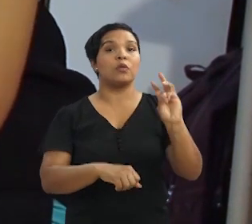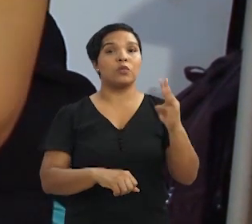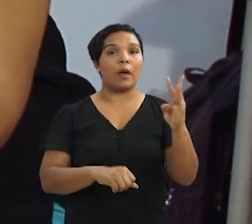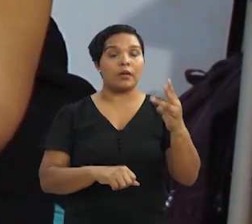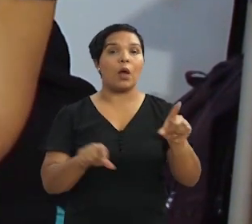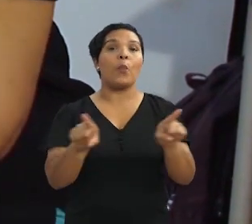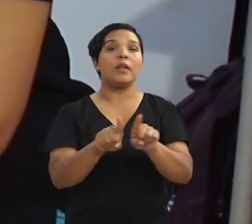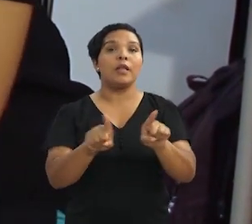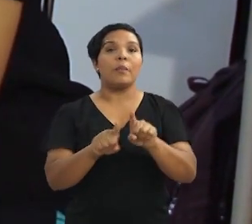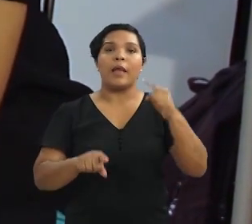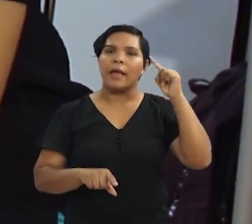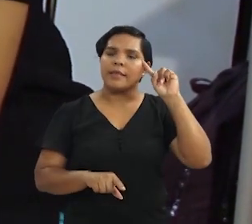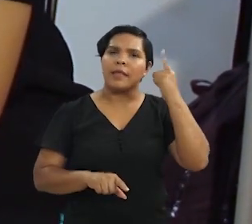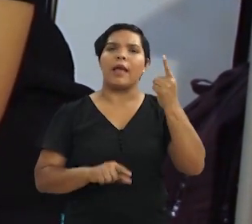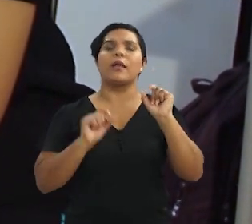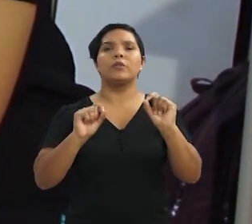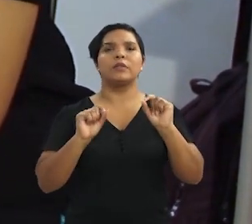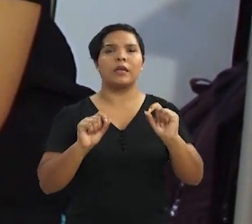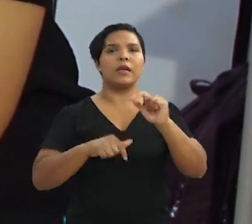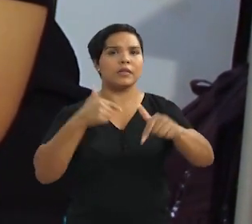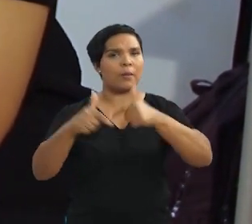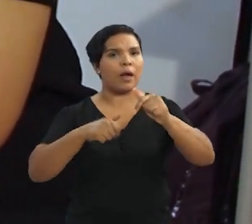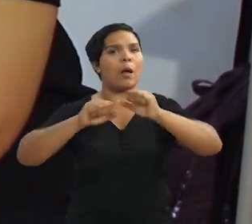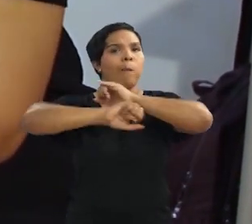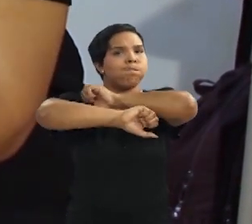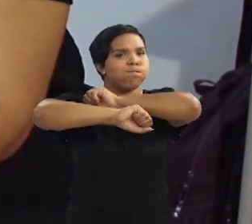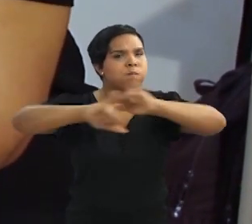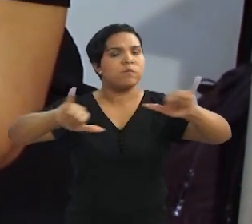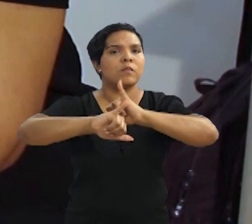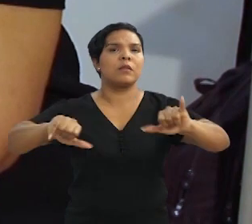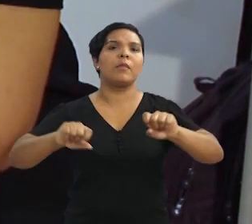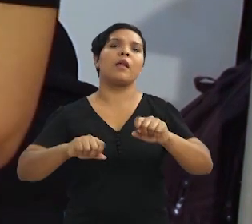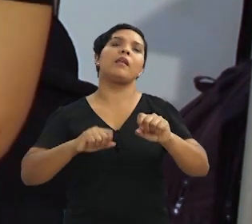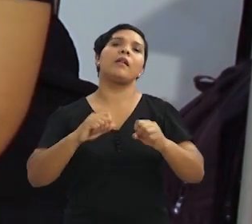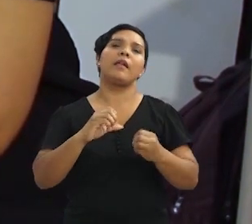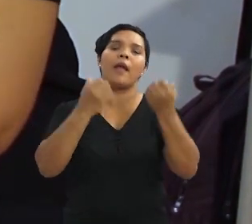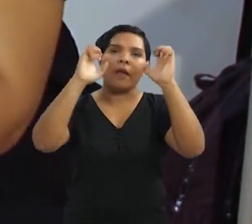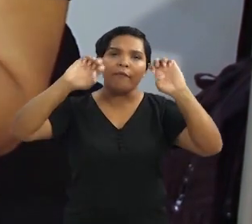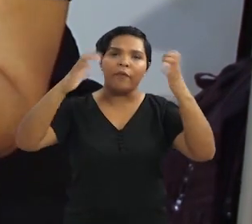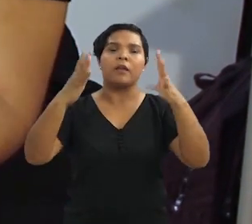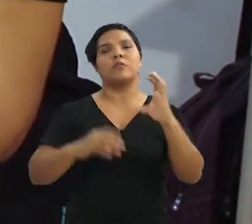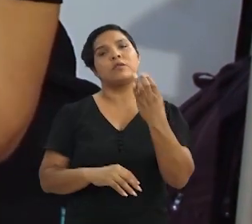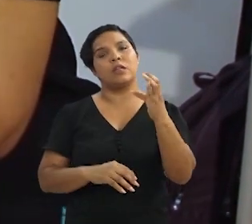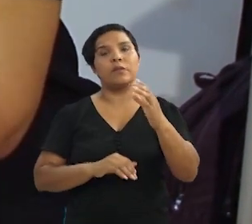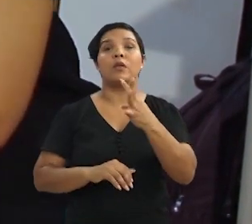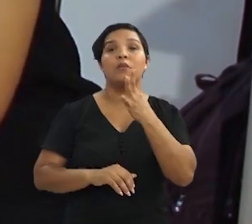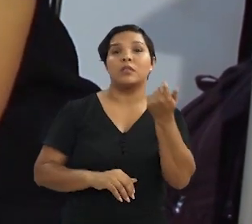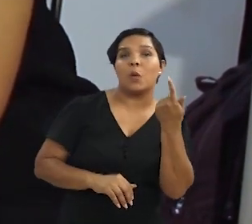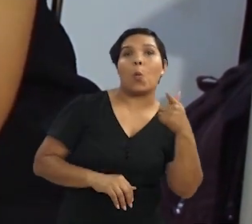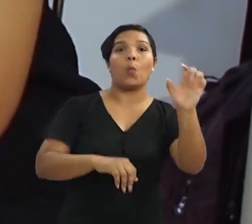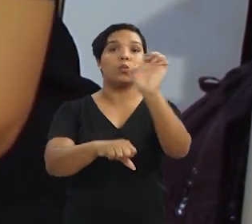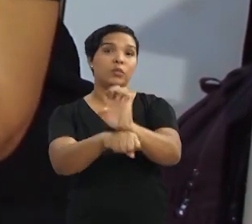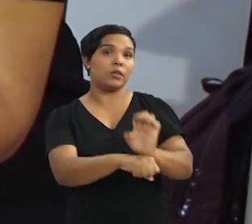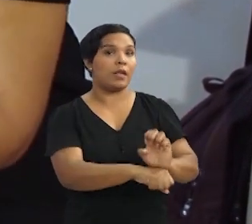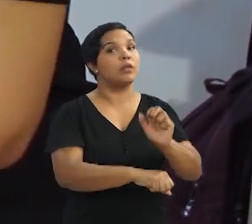estado do Maranhão, como também a gente tem a ideia de que esse trabalho seja divulgado em evento científico para ser conhecido também